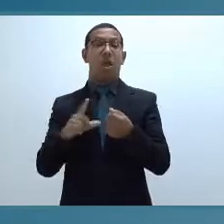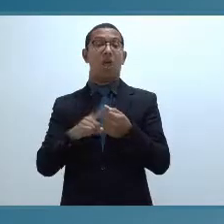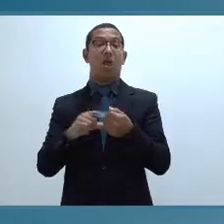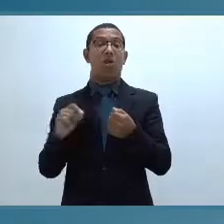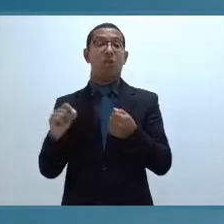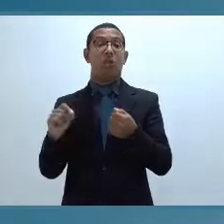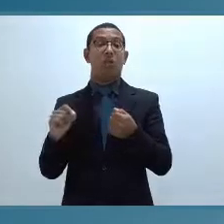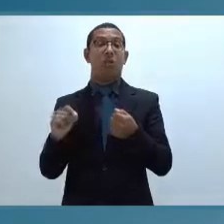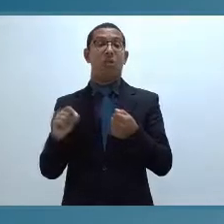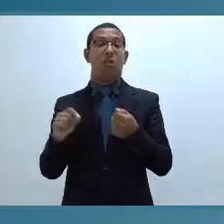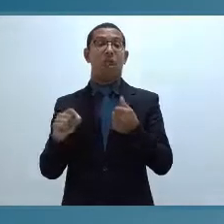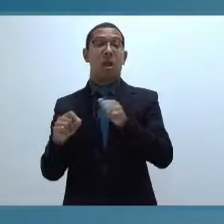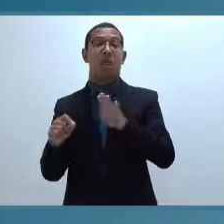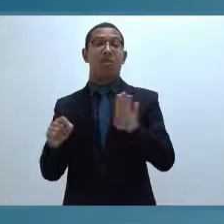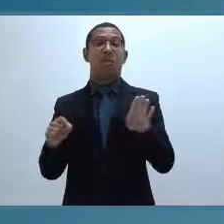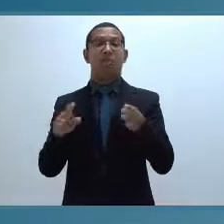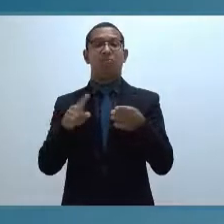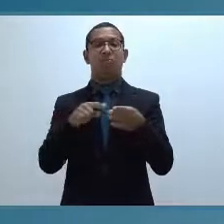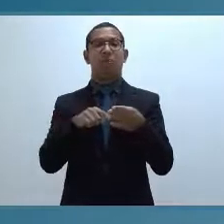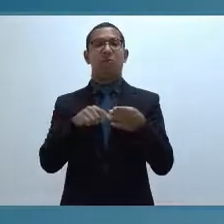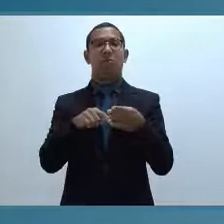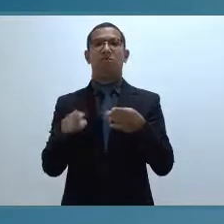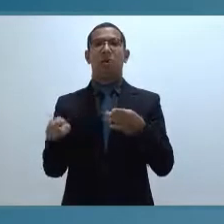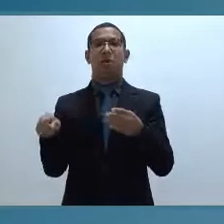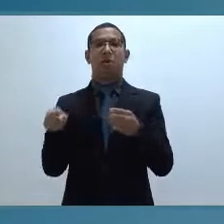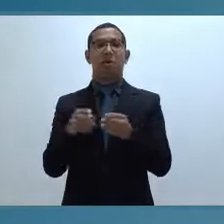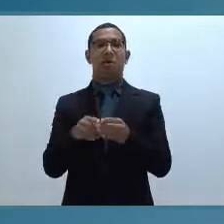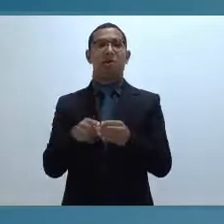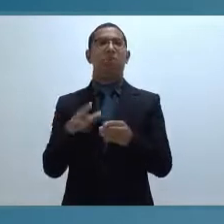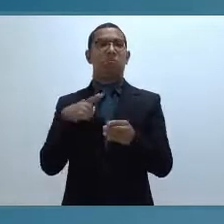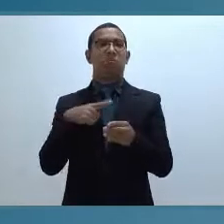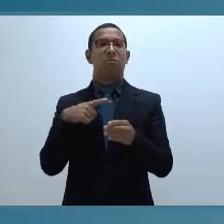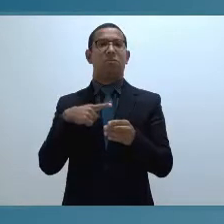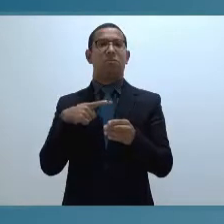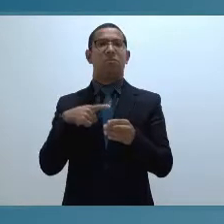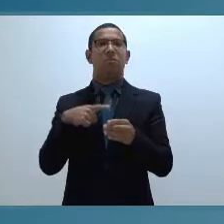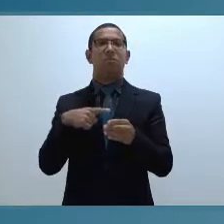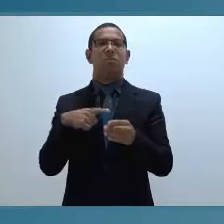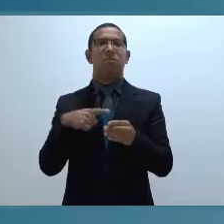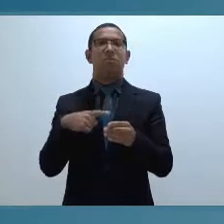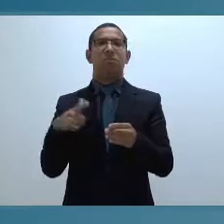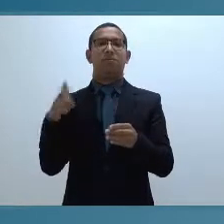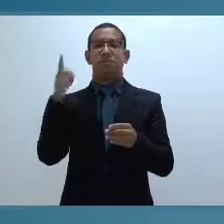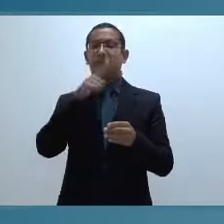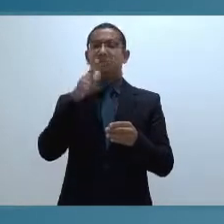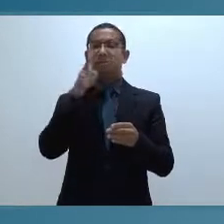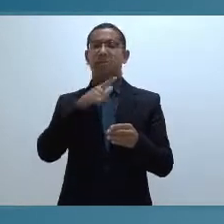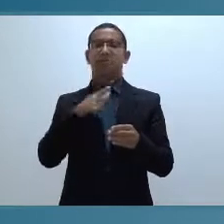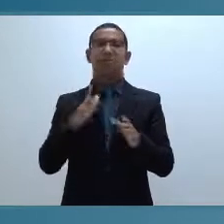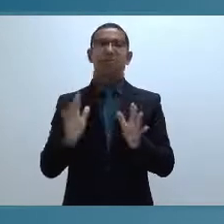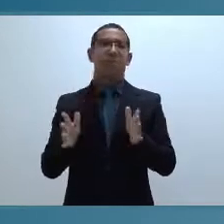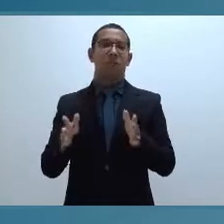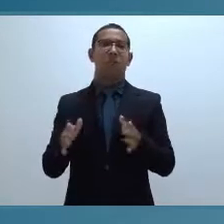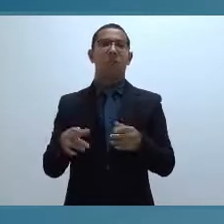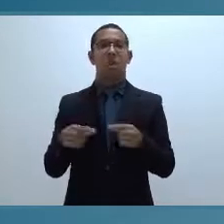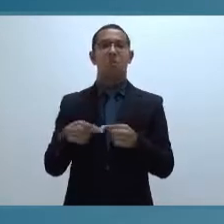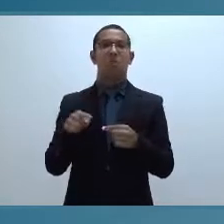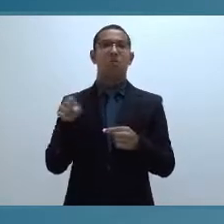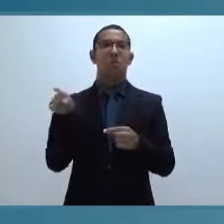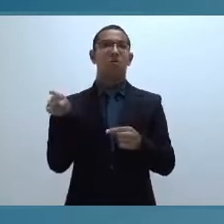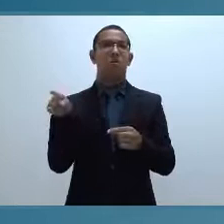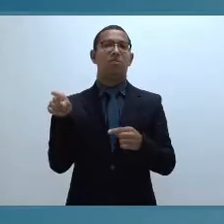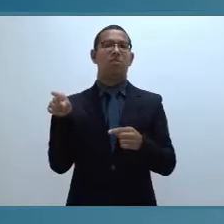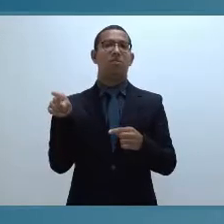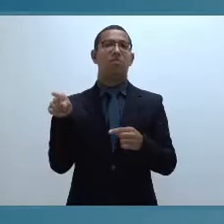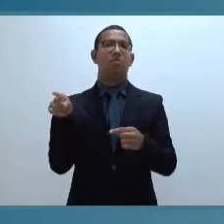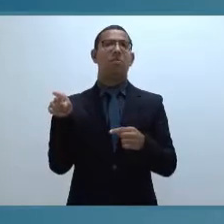letras A e B, encontrando-se dentro do limite de 5% permitido para afastamento, considerando que atualmente o percentual